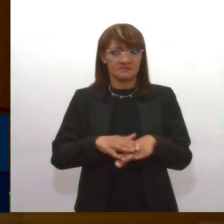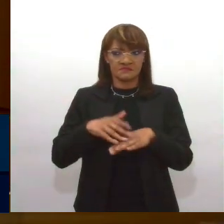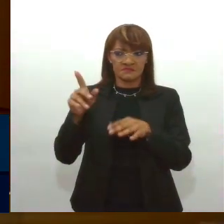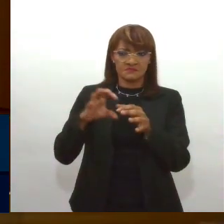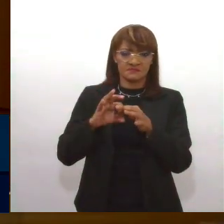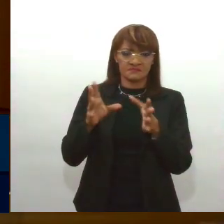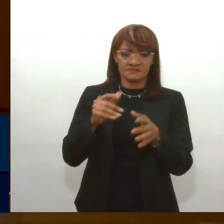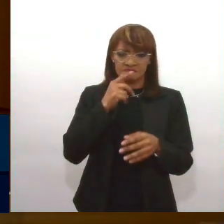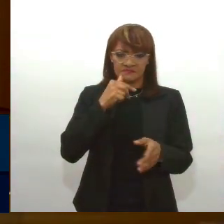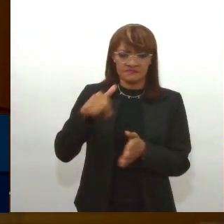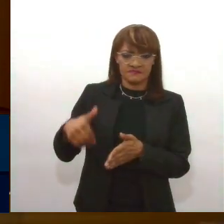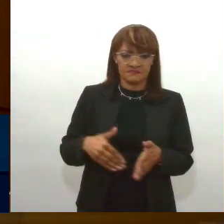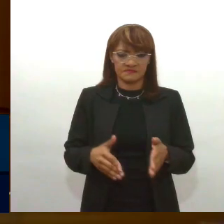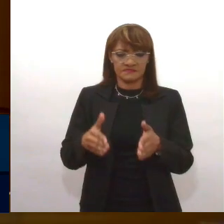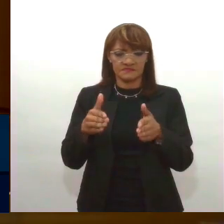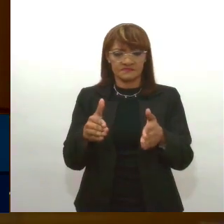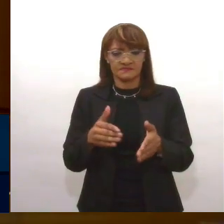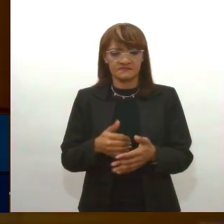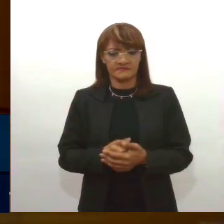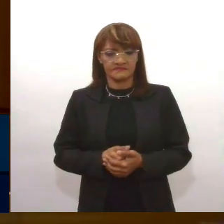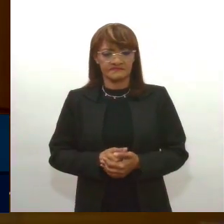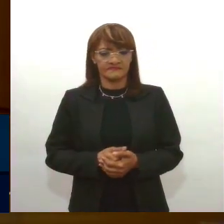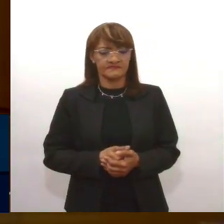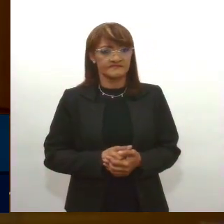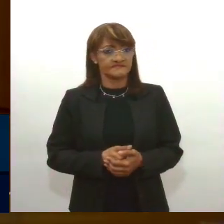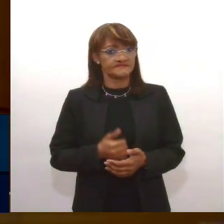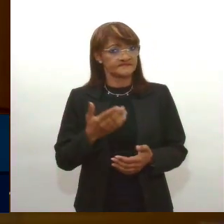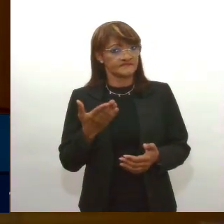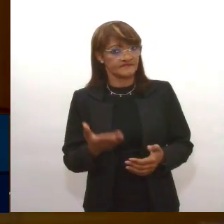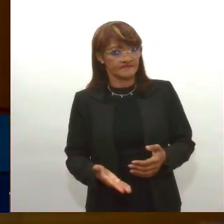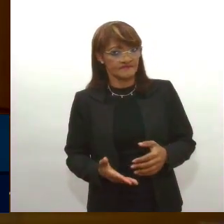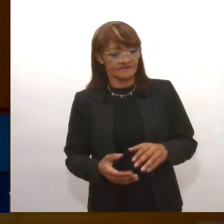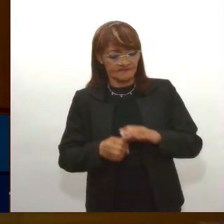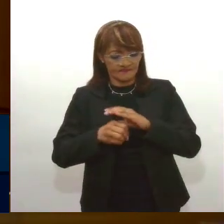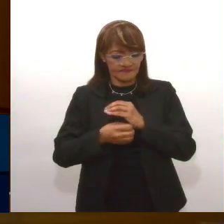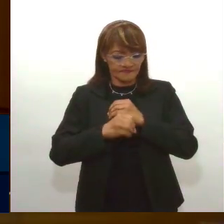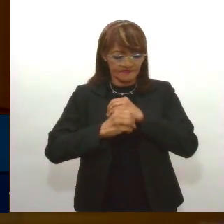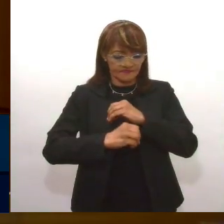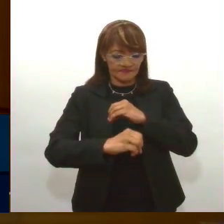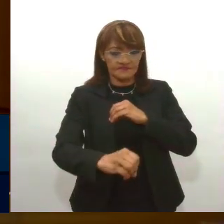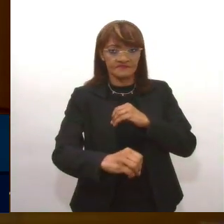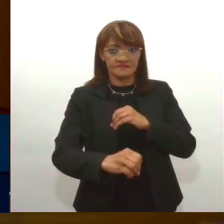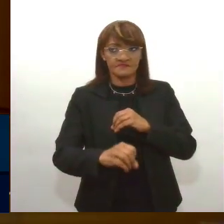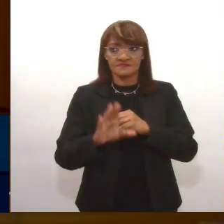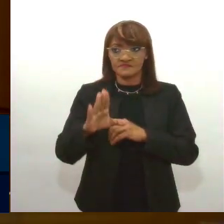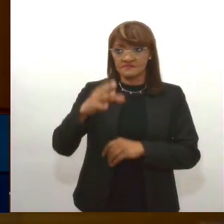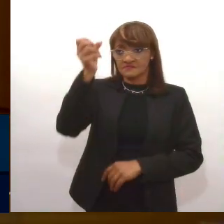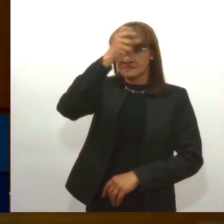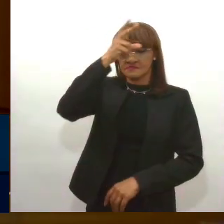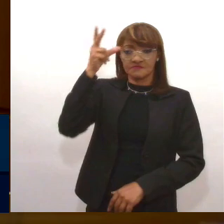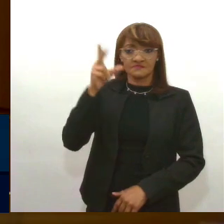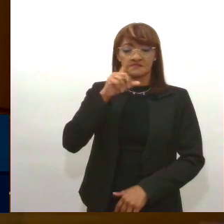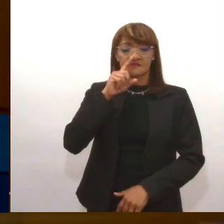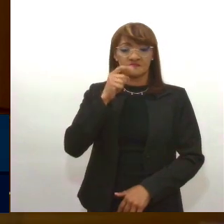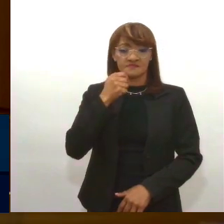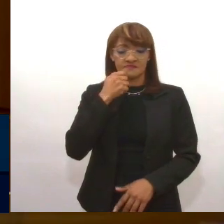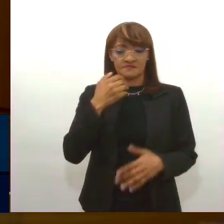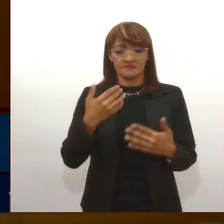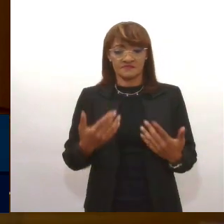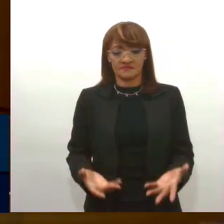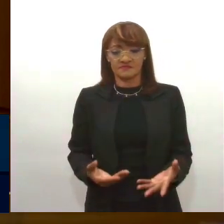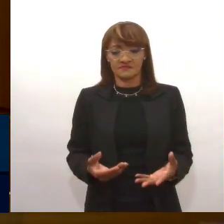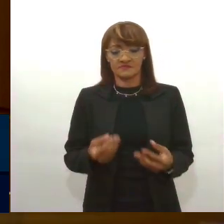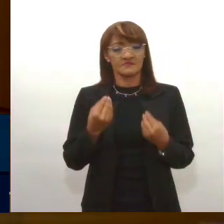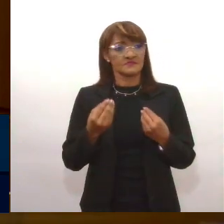seus esgotos a Prefeitura de Aracaju ataca o direito garantido pela constituição de